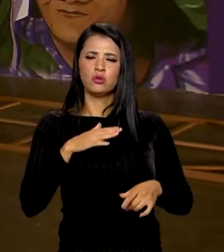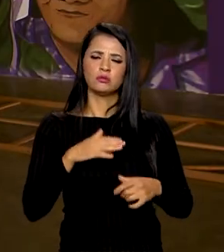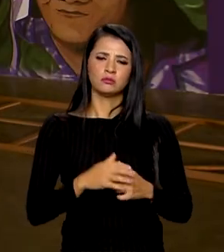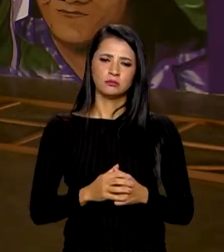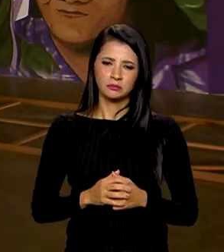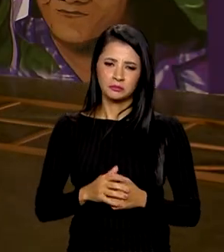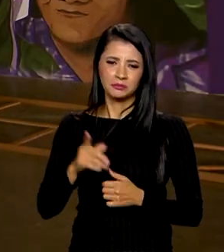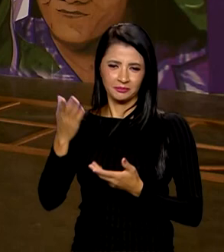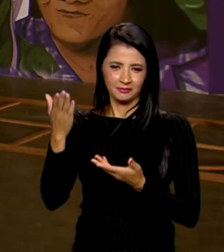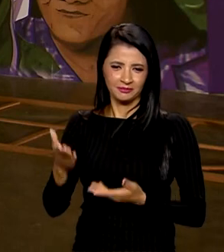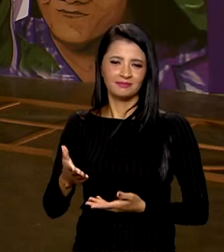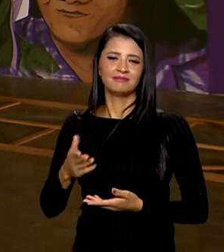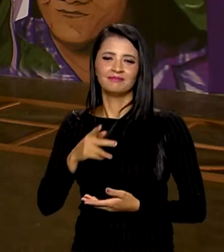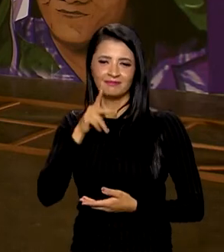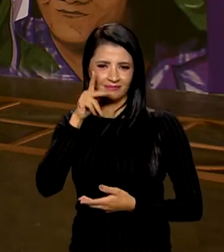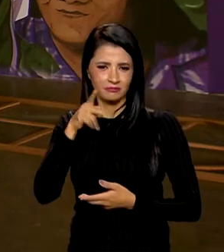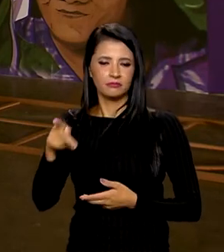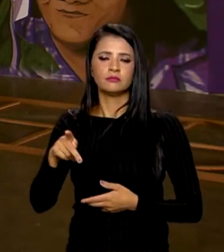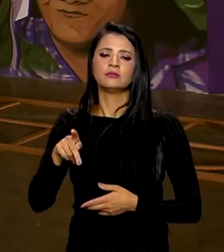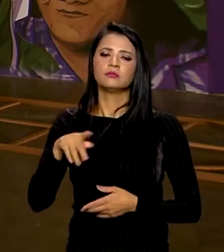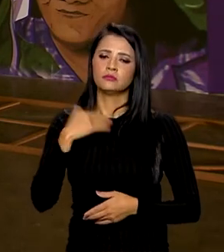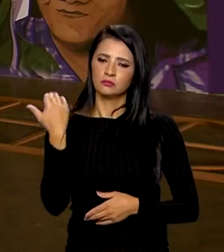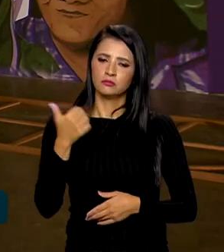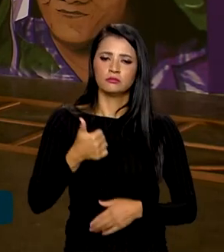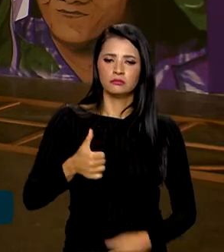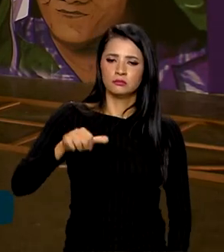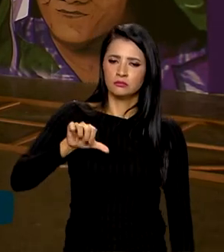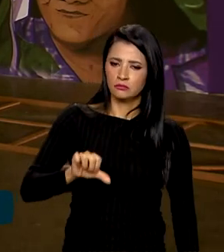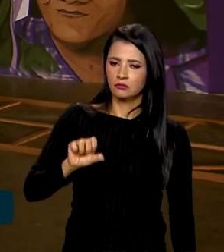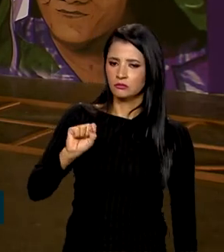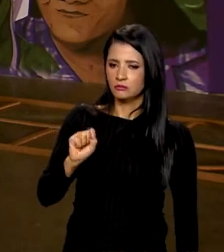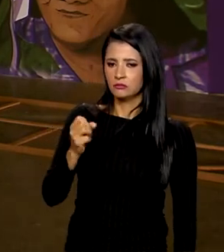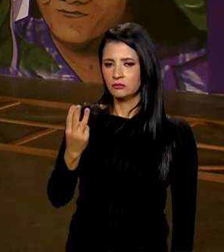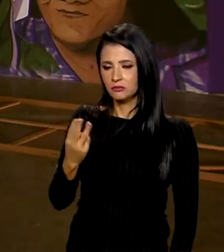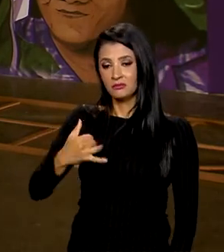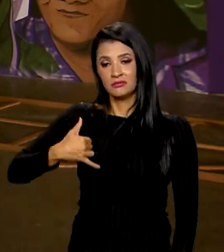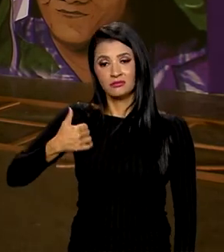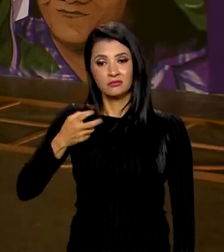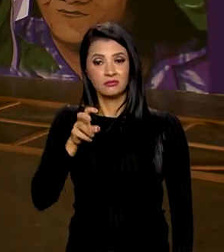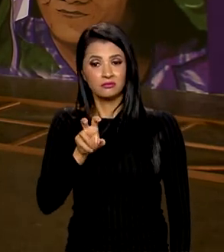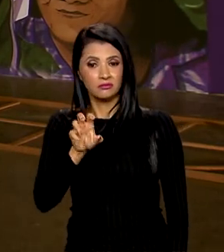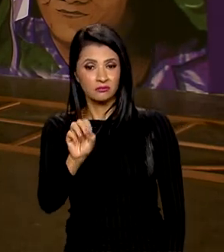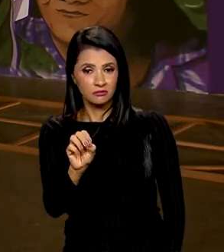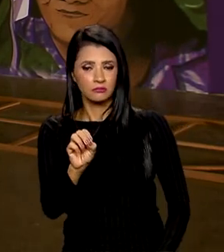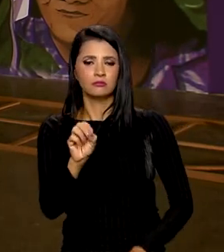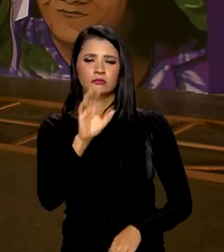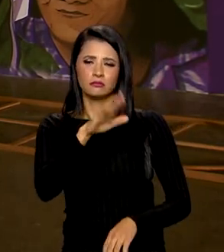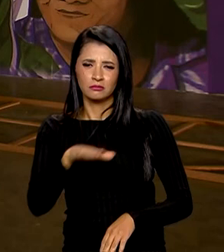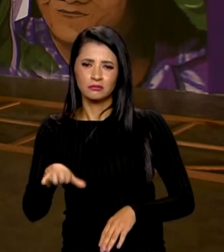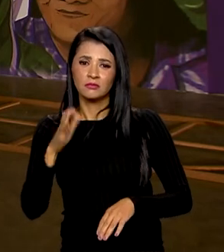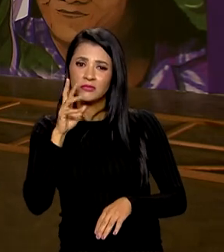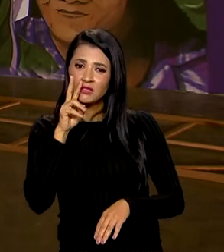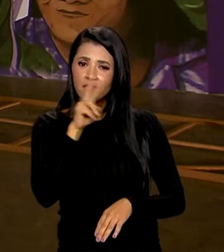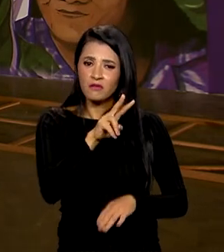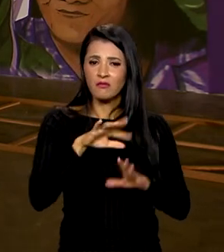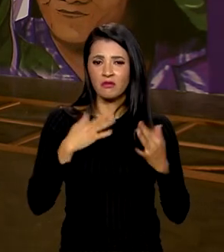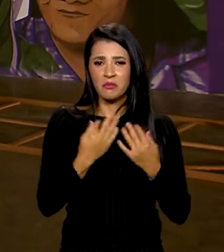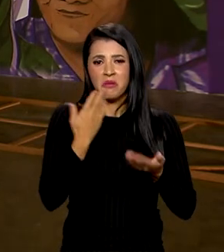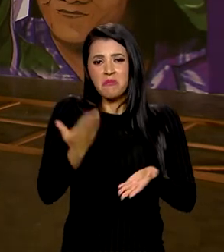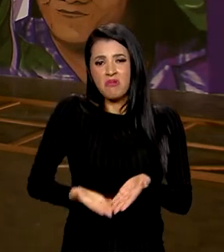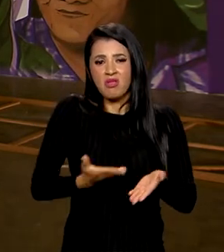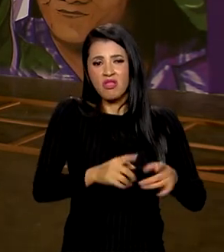paraibana Margarida Maria Alves morreu em 1983, aos 50 anos. Na infância, viu a família perder as terras